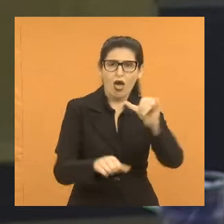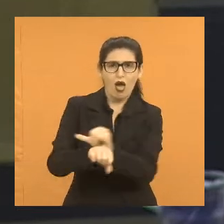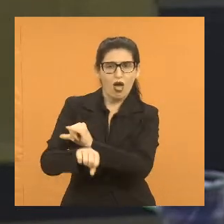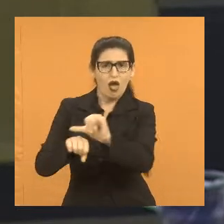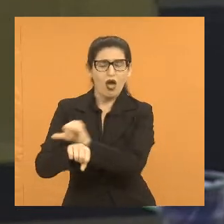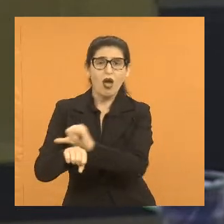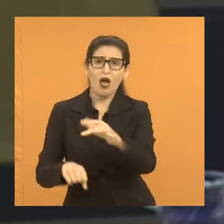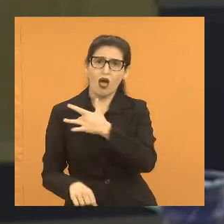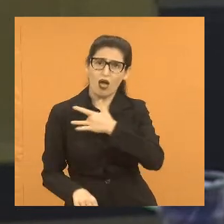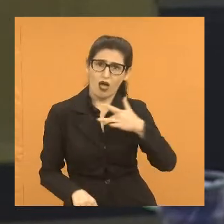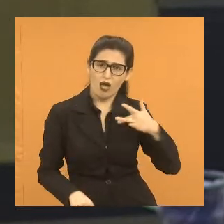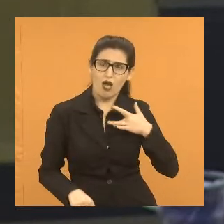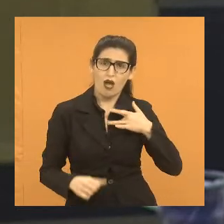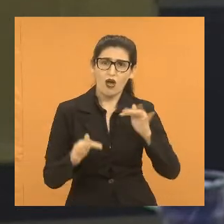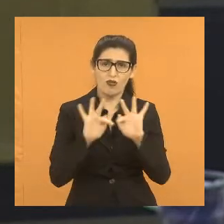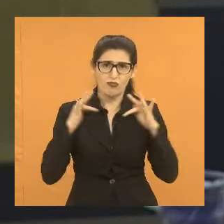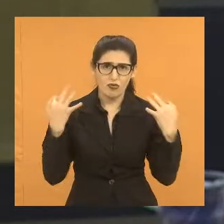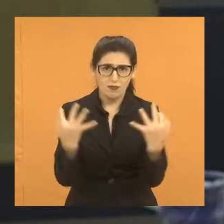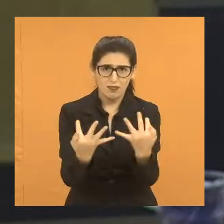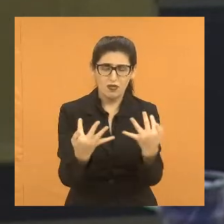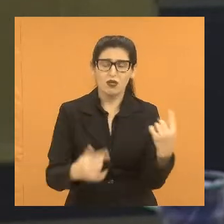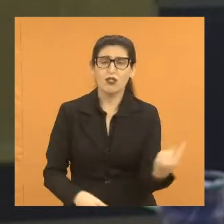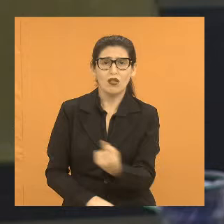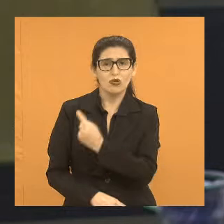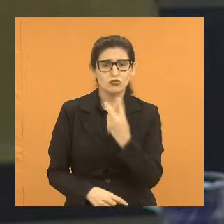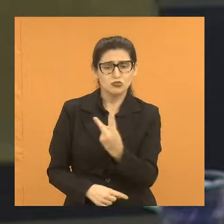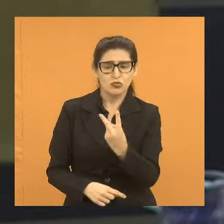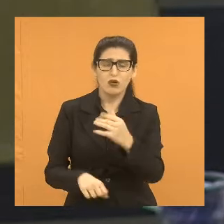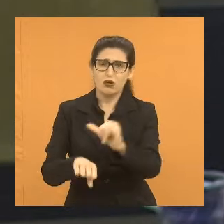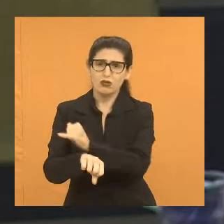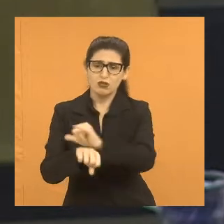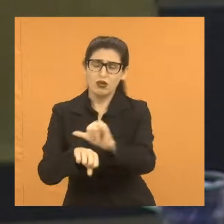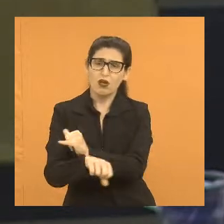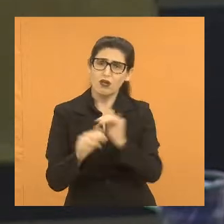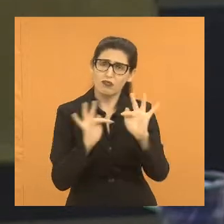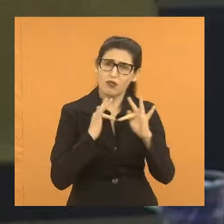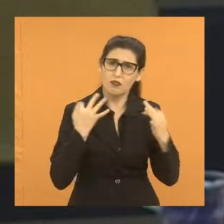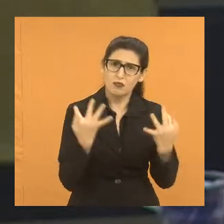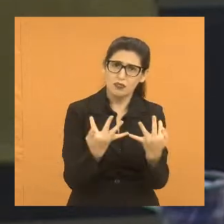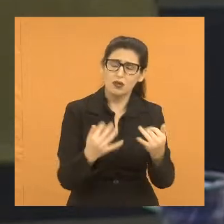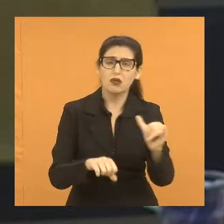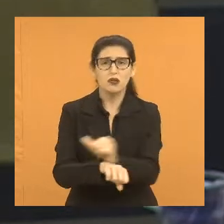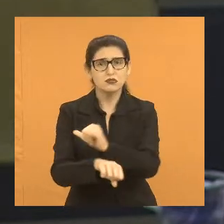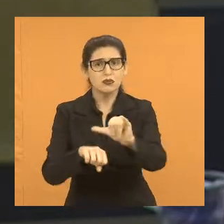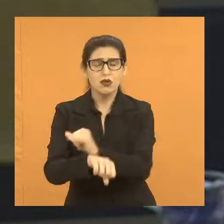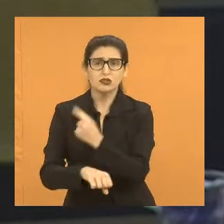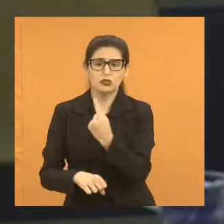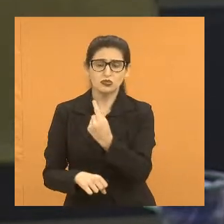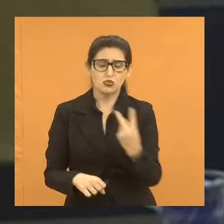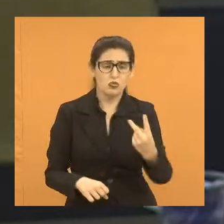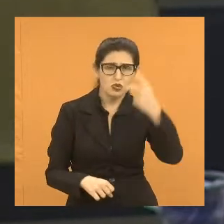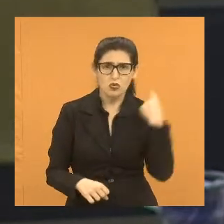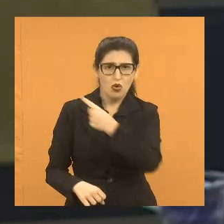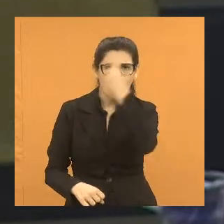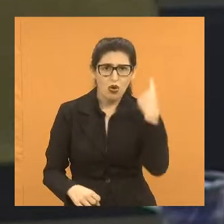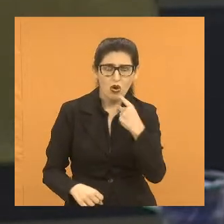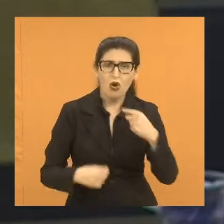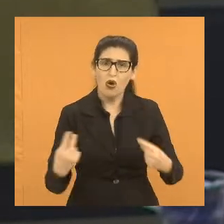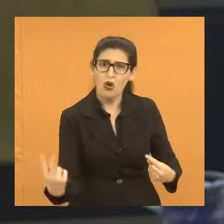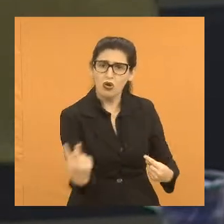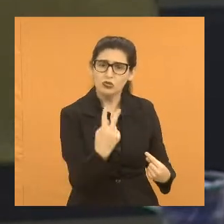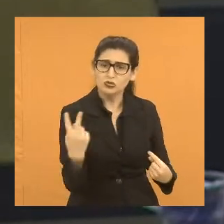da família, 2 unidades com estratégia de saúde da família e estratégia 12 horas, 2